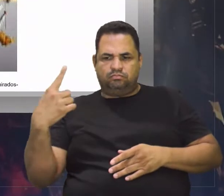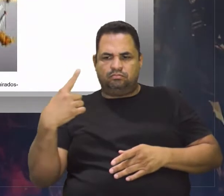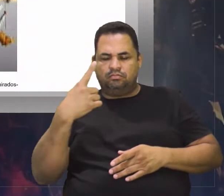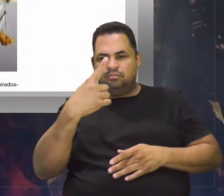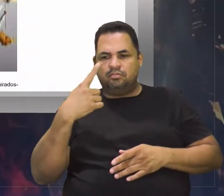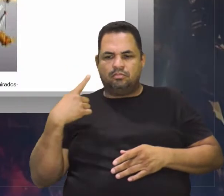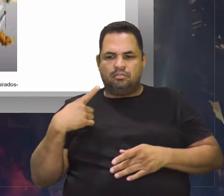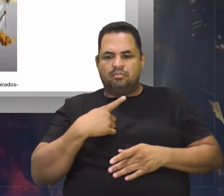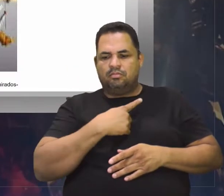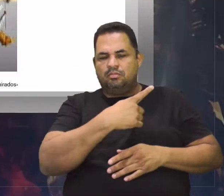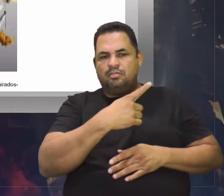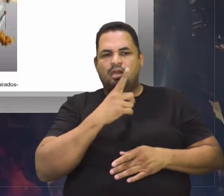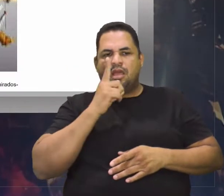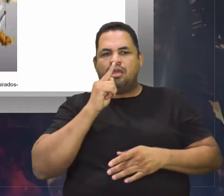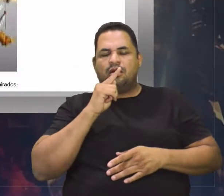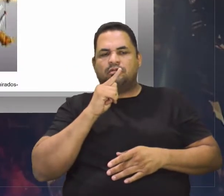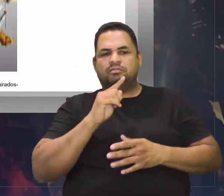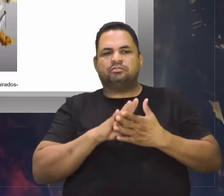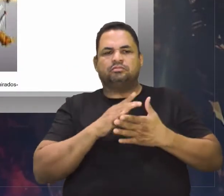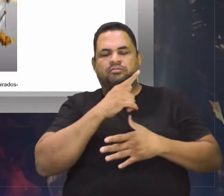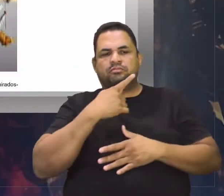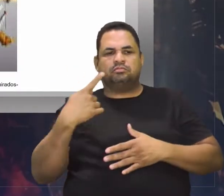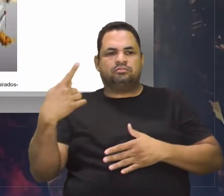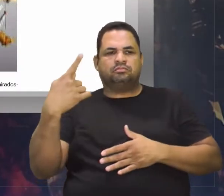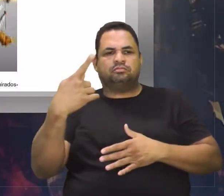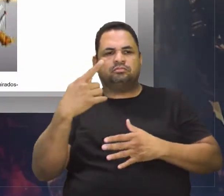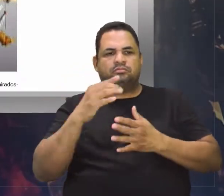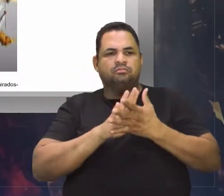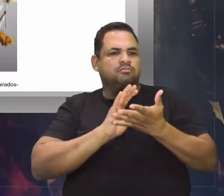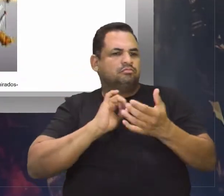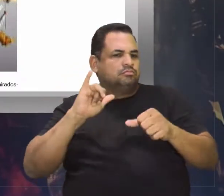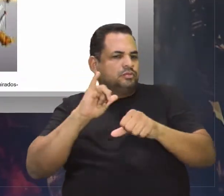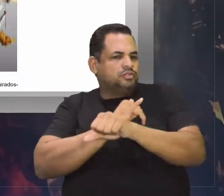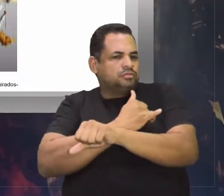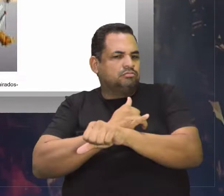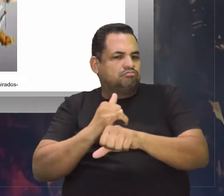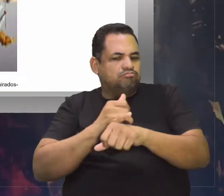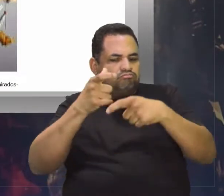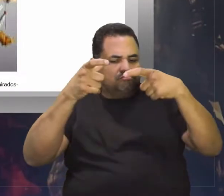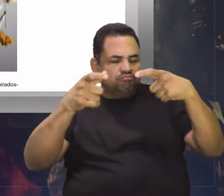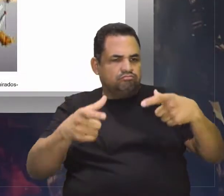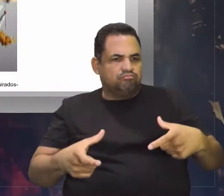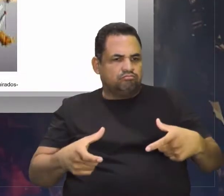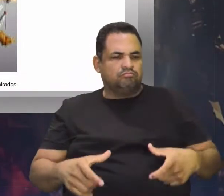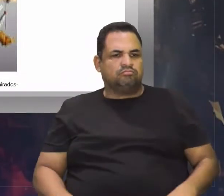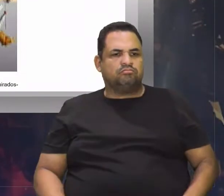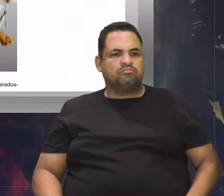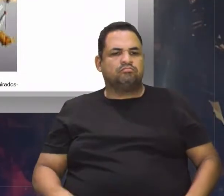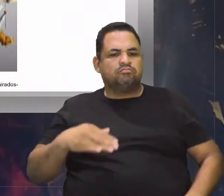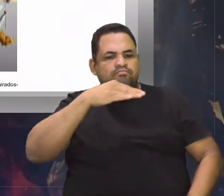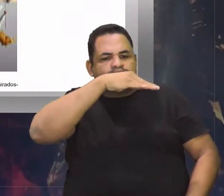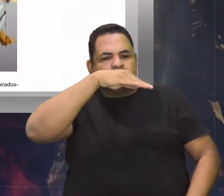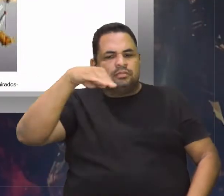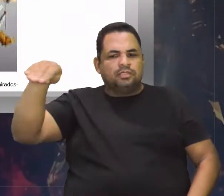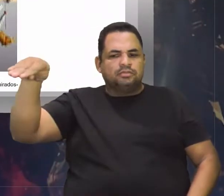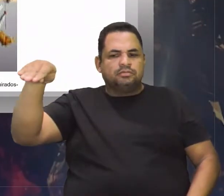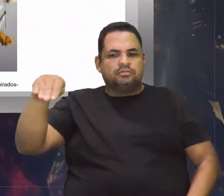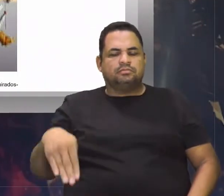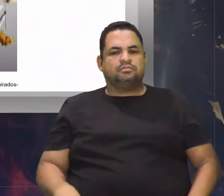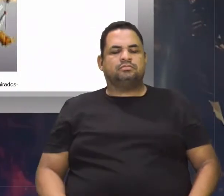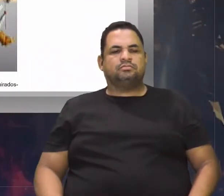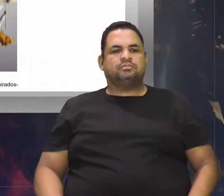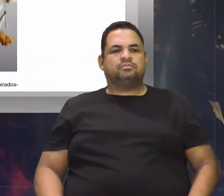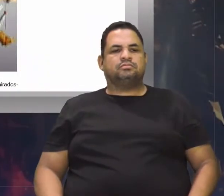fica? Ela fica num ponto muito estratégico, um ponto de passagem. E